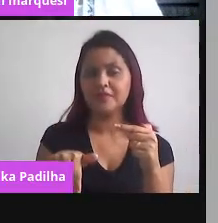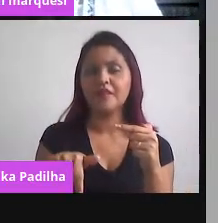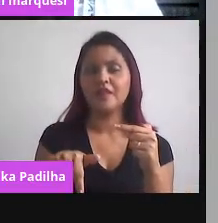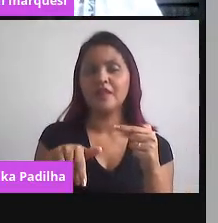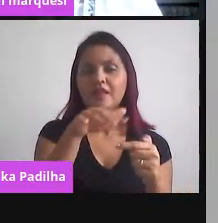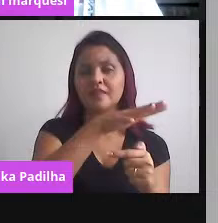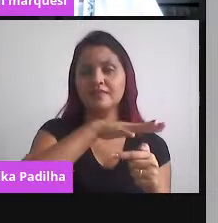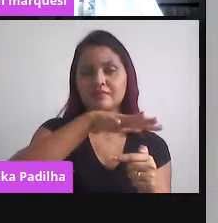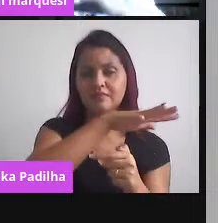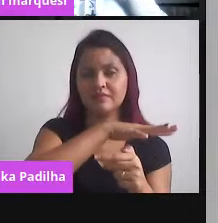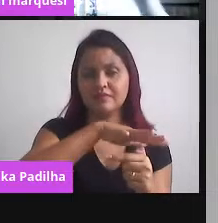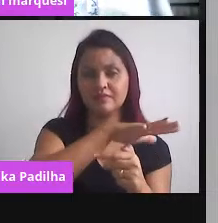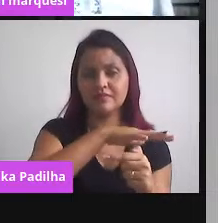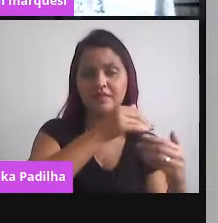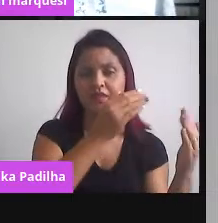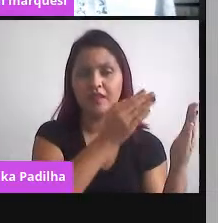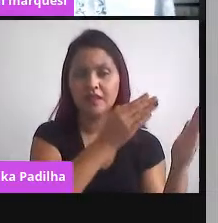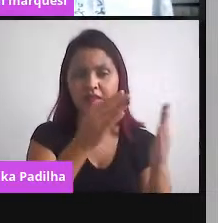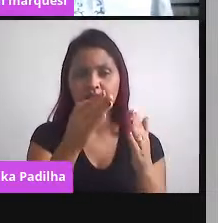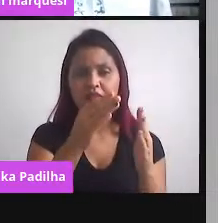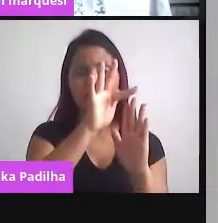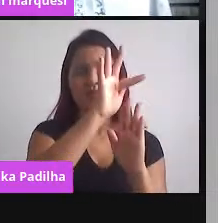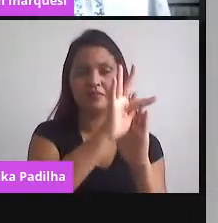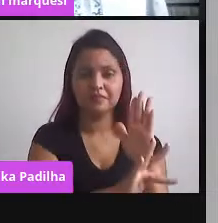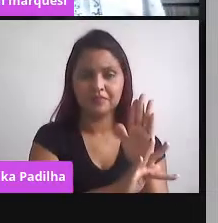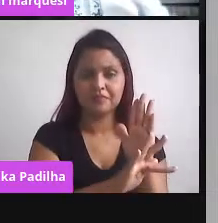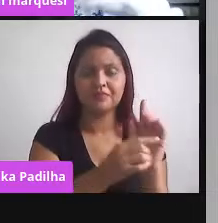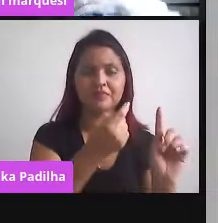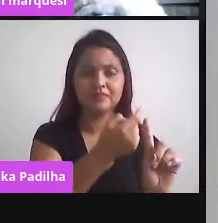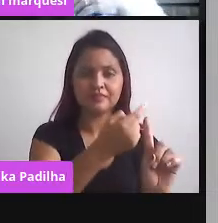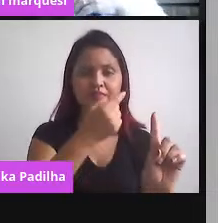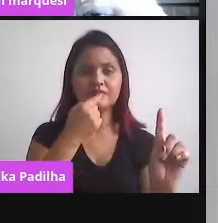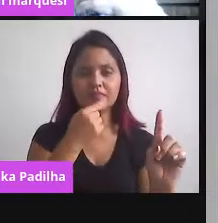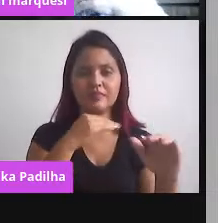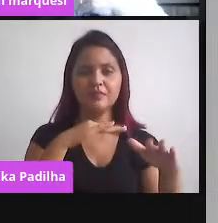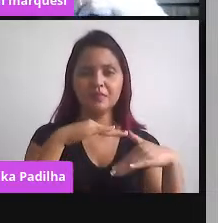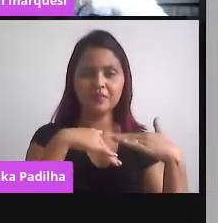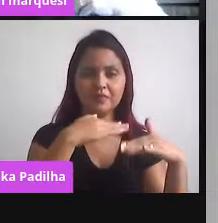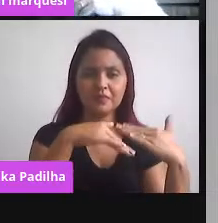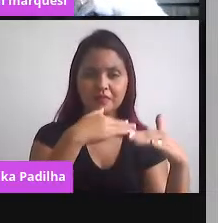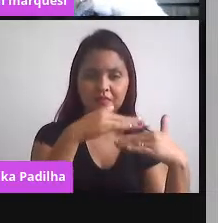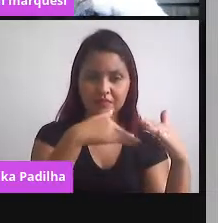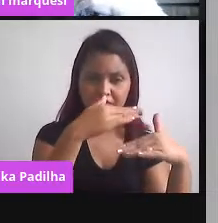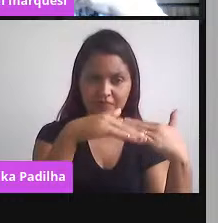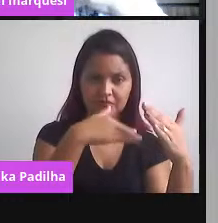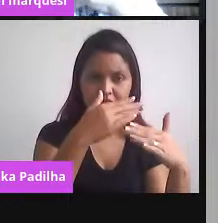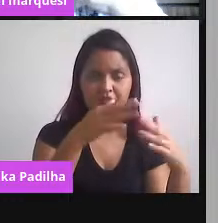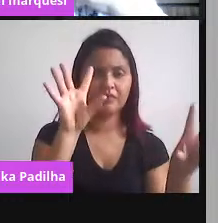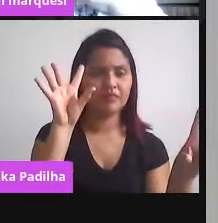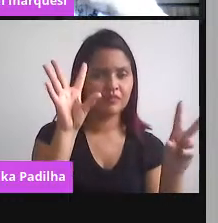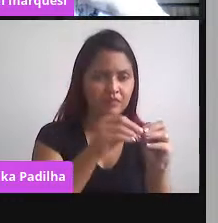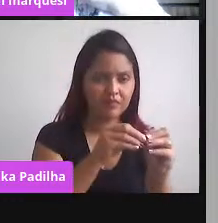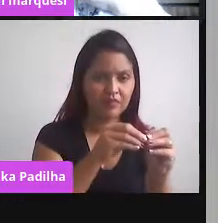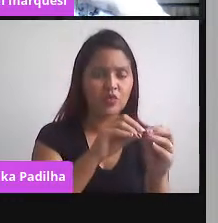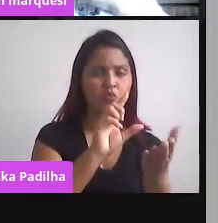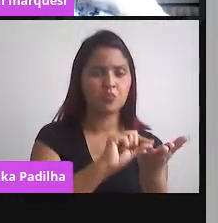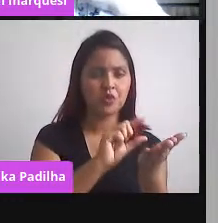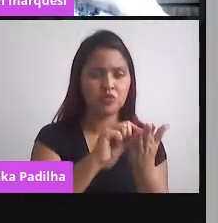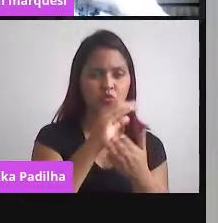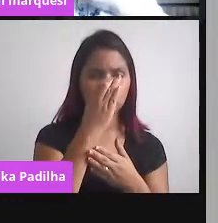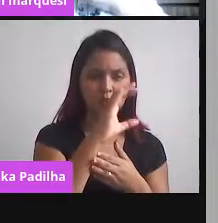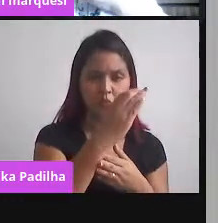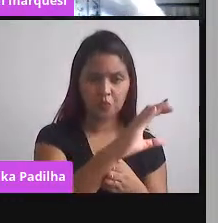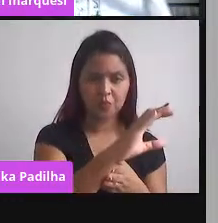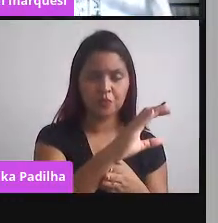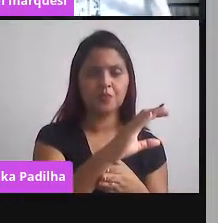sequências textuais, os movimentos retóricos, né, do gênero em resumo de artigo científico, e